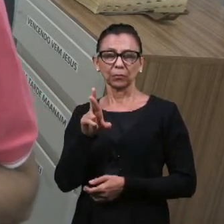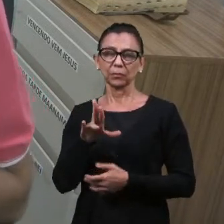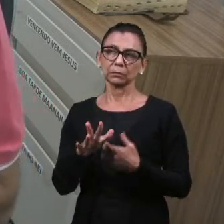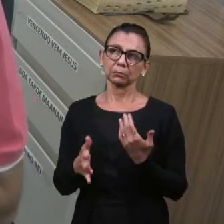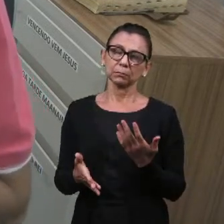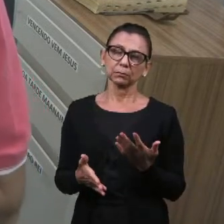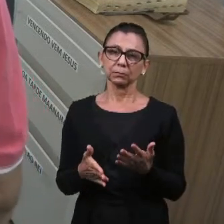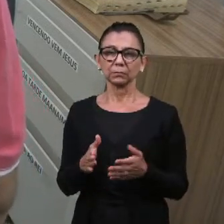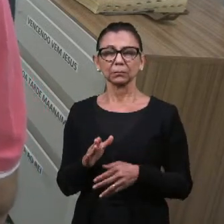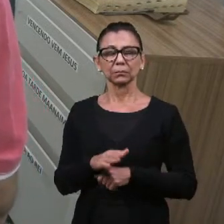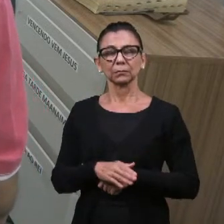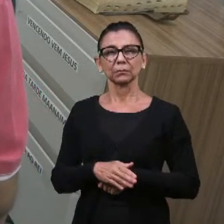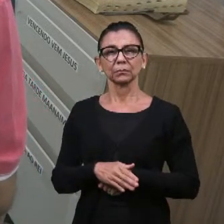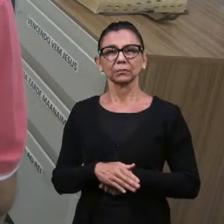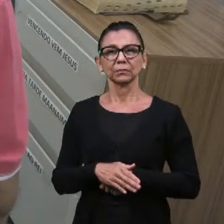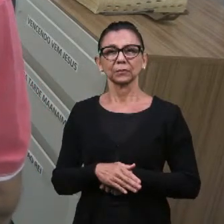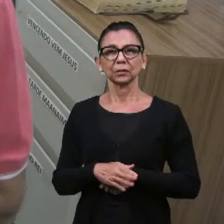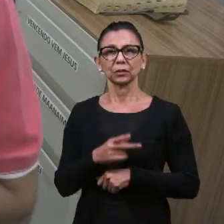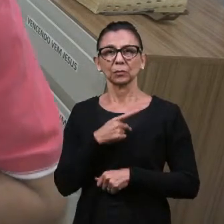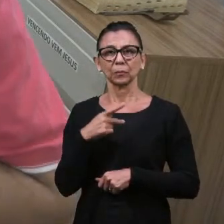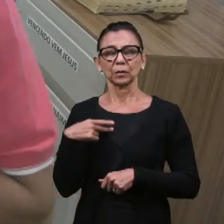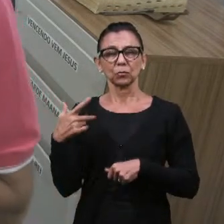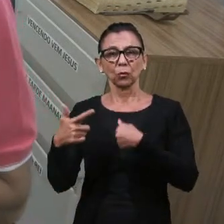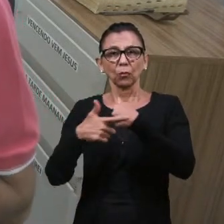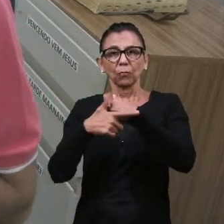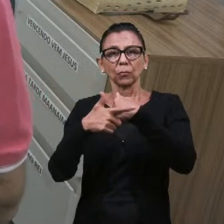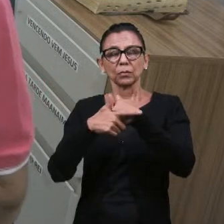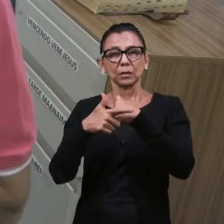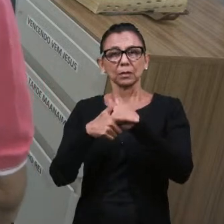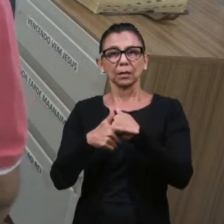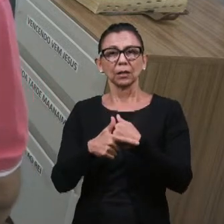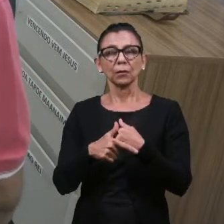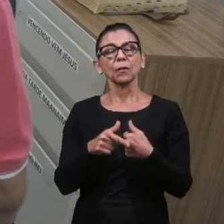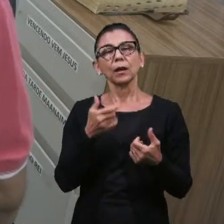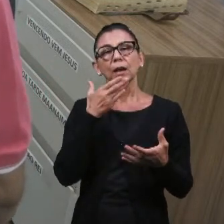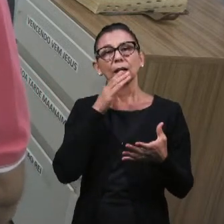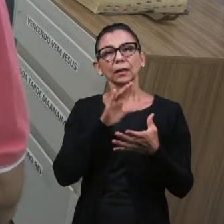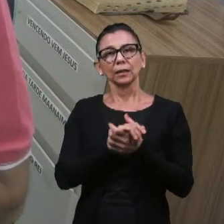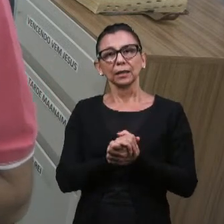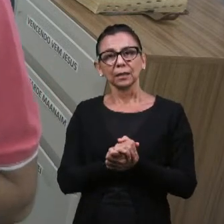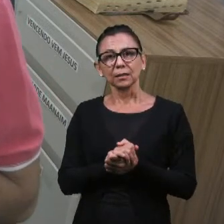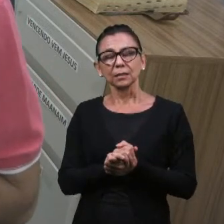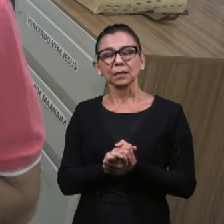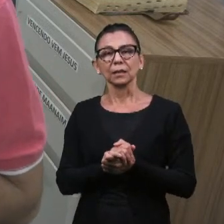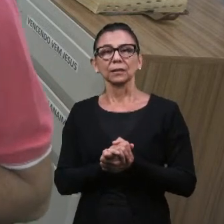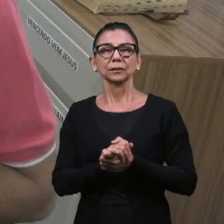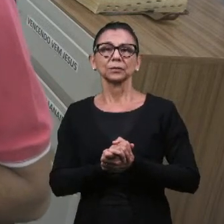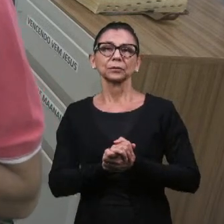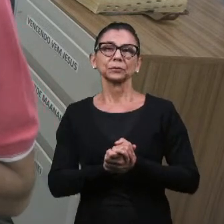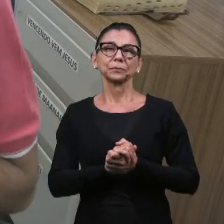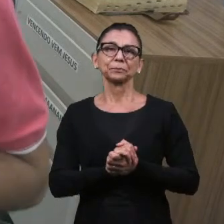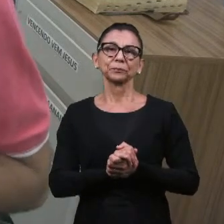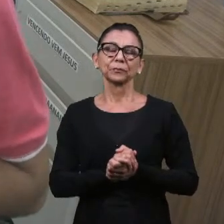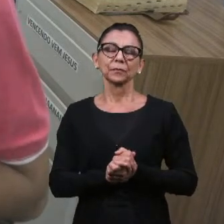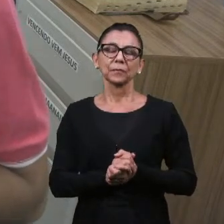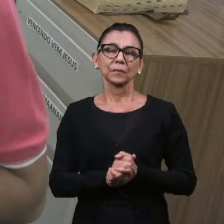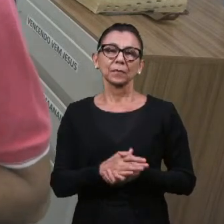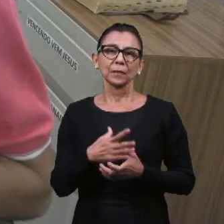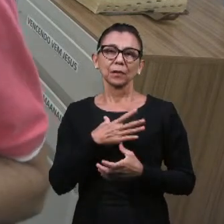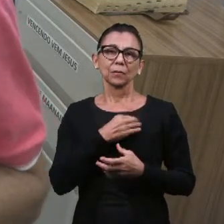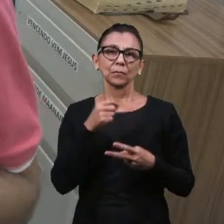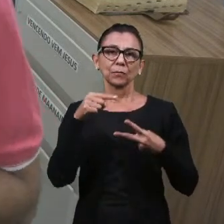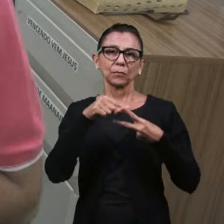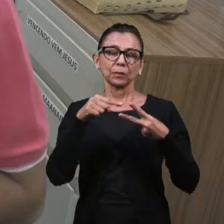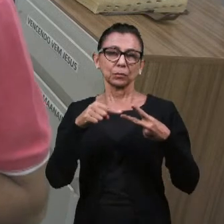menos 30 anos. Ele é esposo da Lúcia Vitor, é pai do Emanuel, também da Sara, e pertence